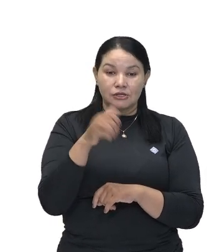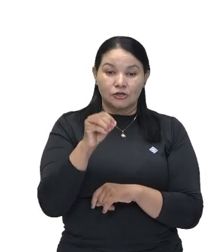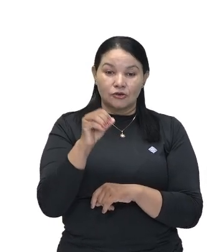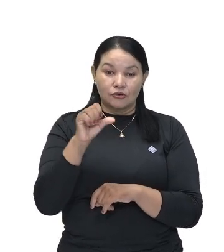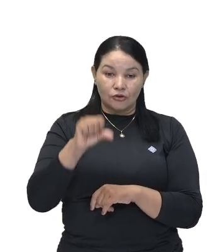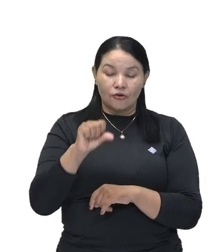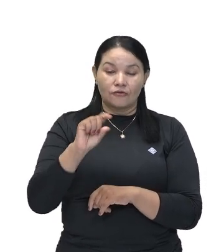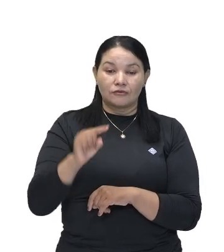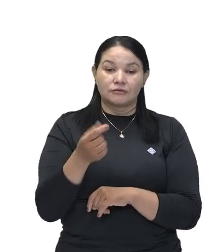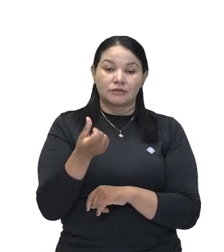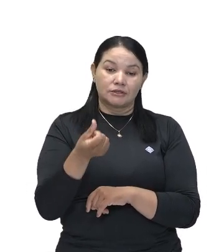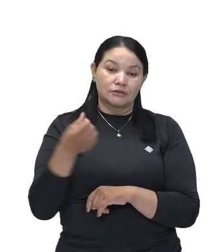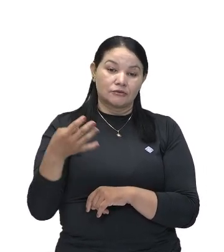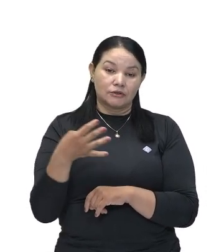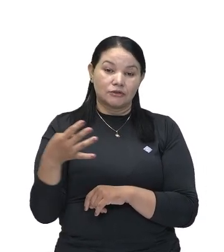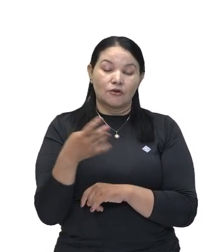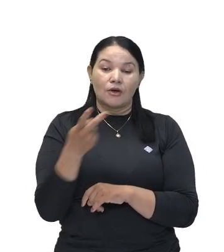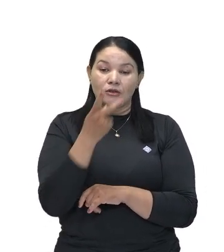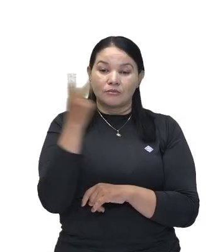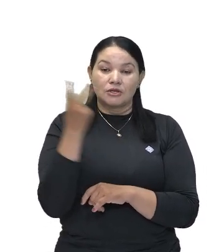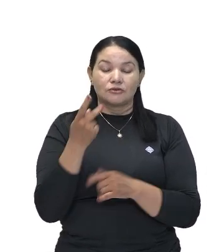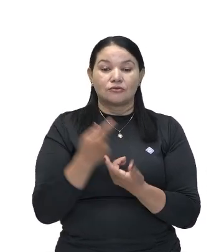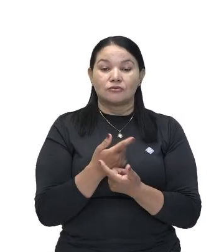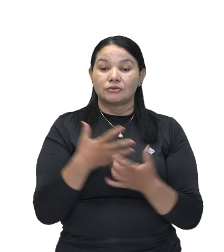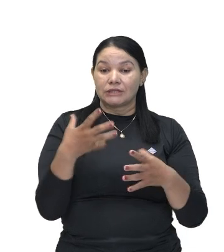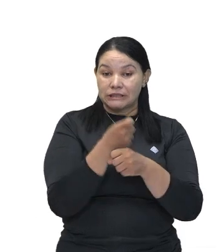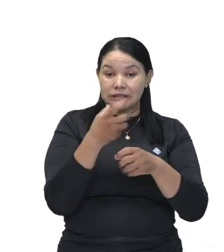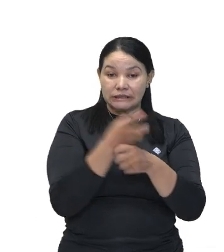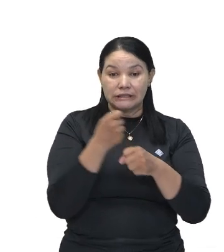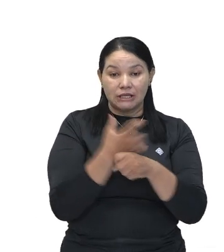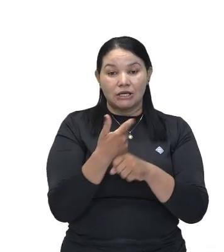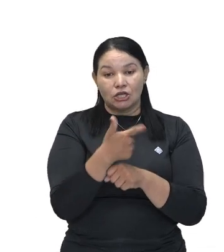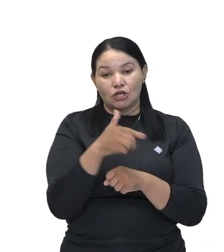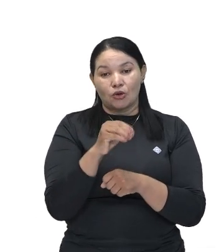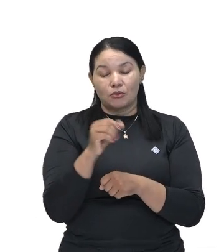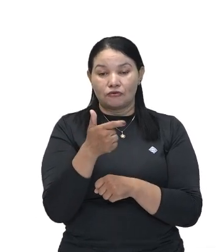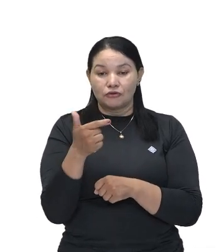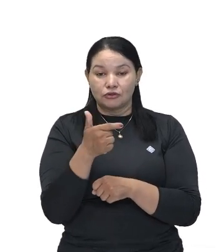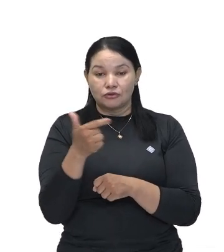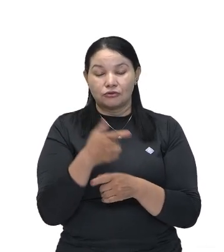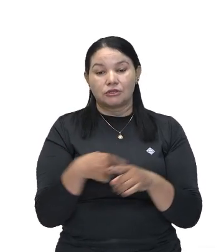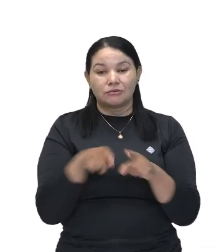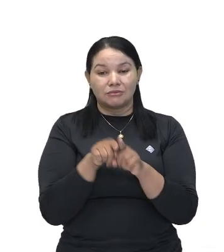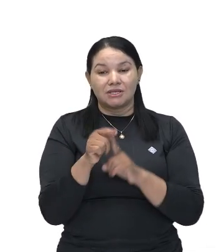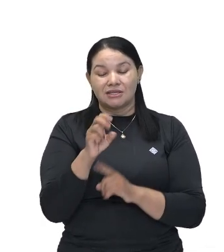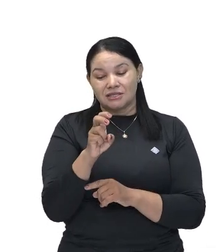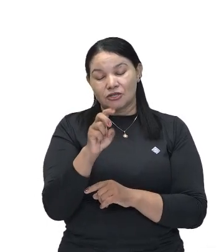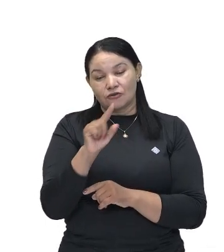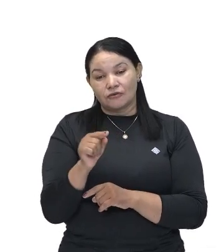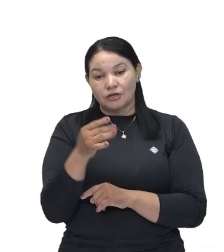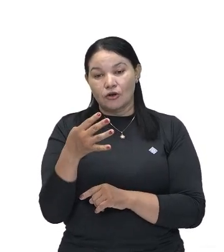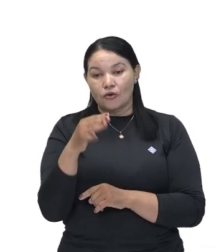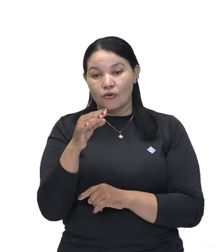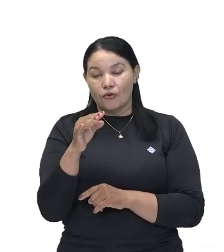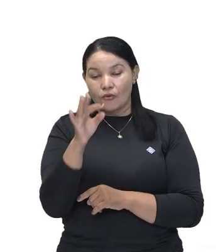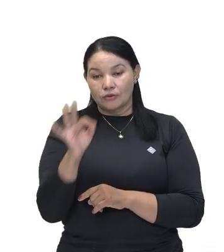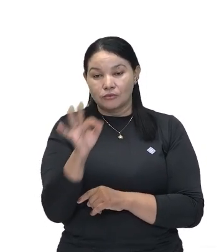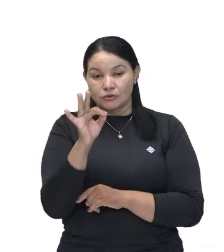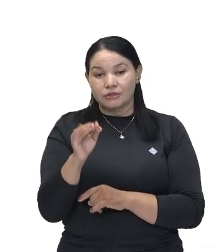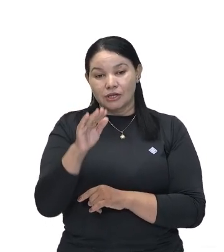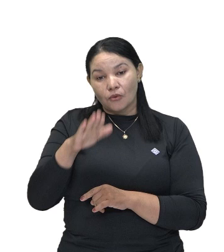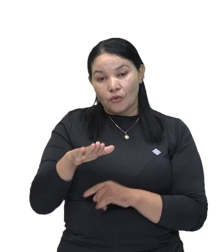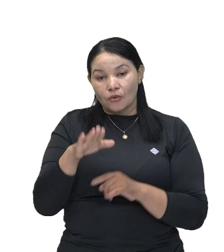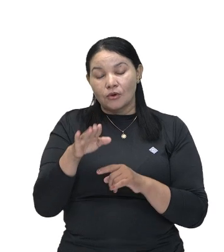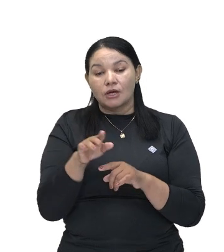6.109.644 habitantes, de acordo com o censo de 2022, e ela caiu 5,4% em comparação